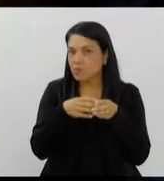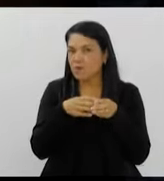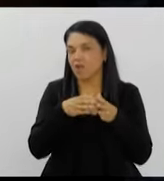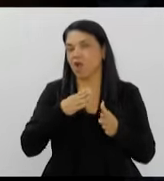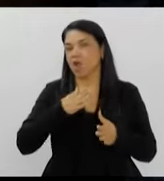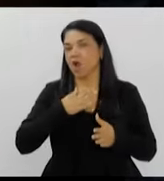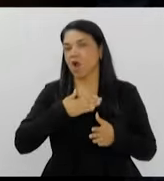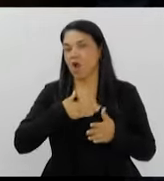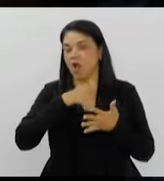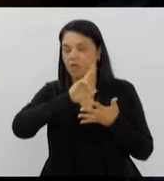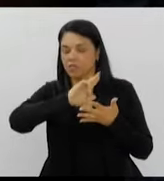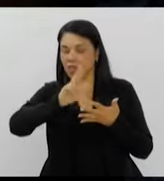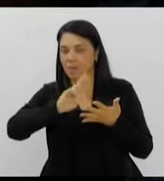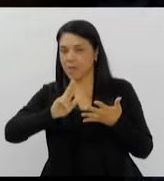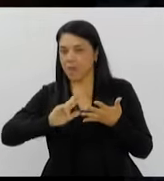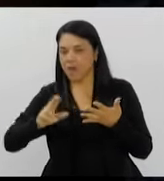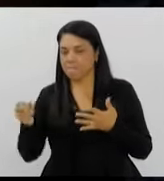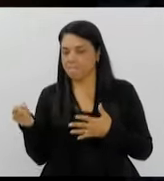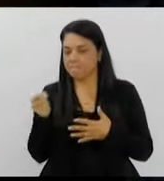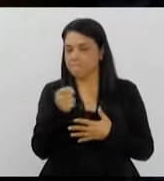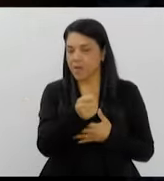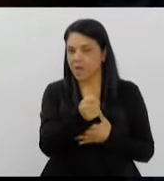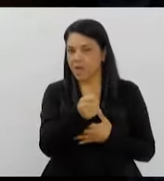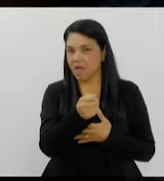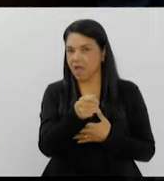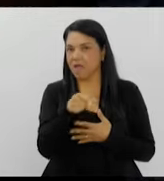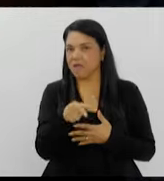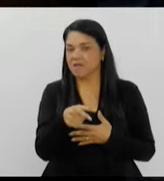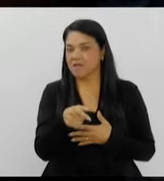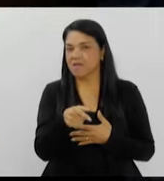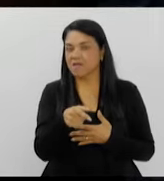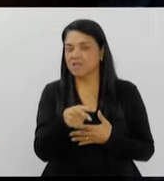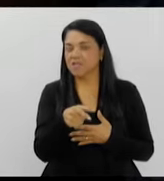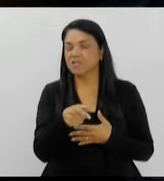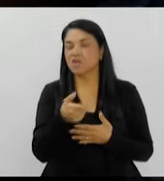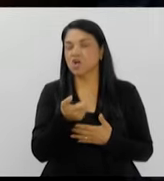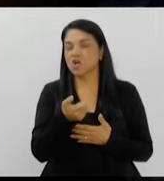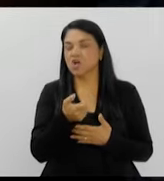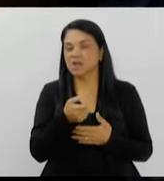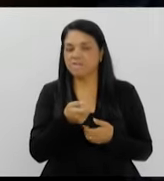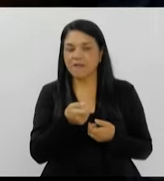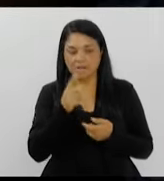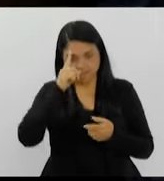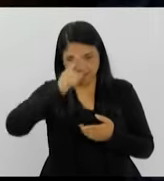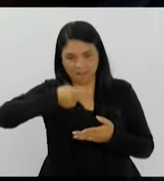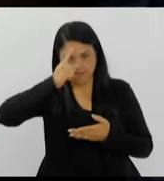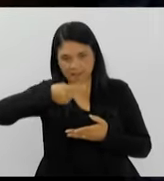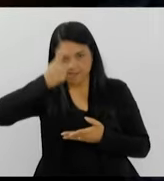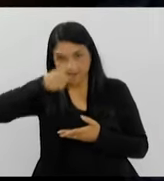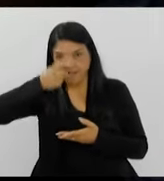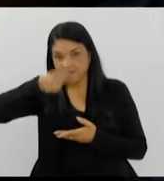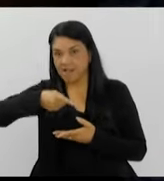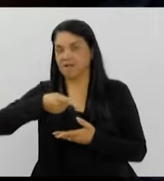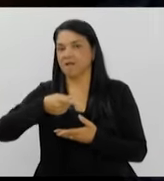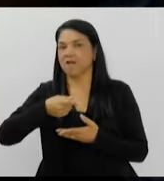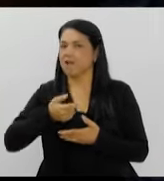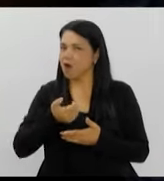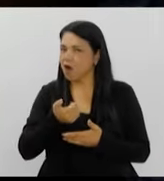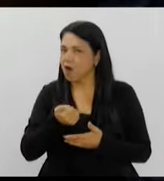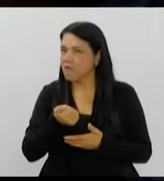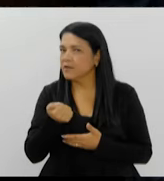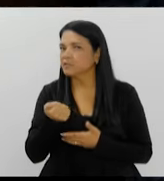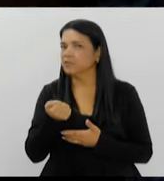a gente para botar os outros na colheira e fazer covardia eu espero que não